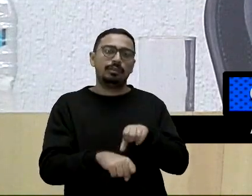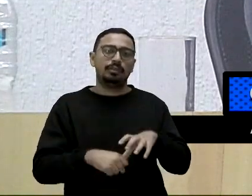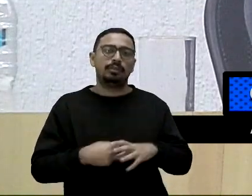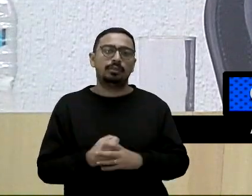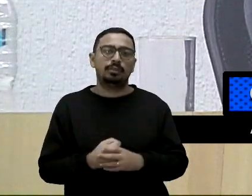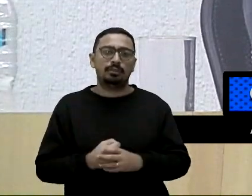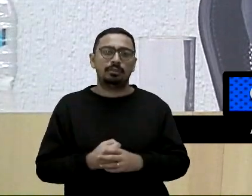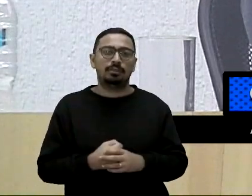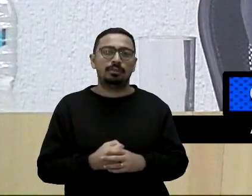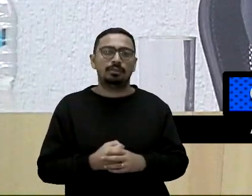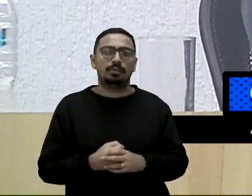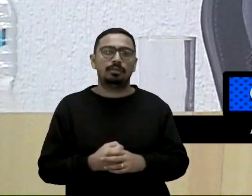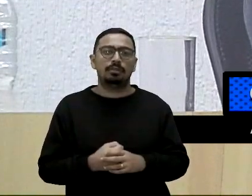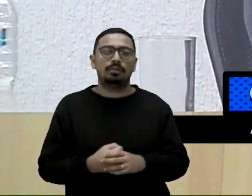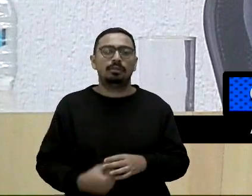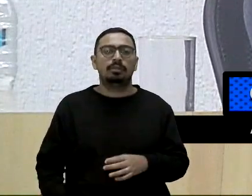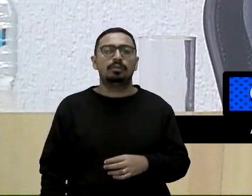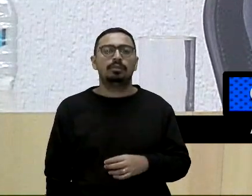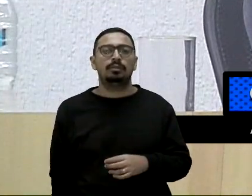E